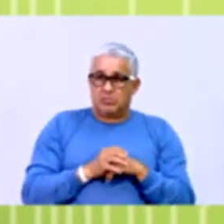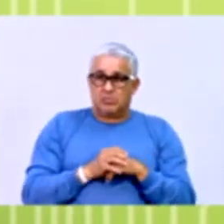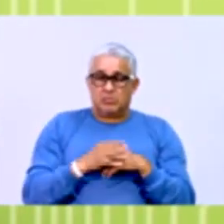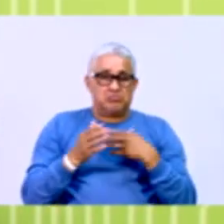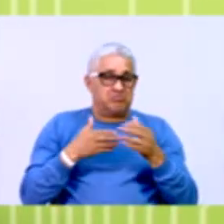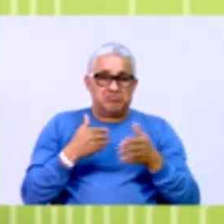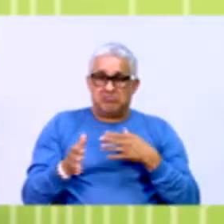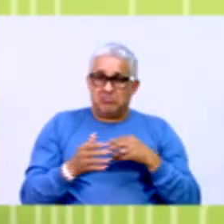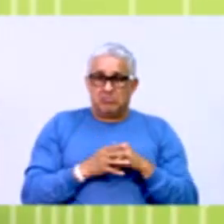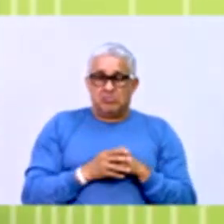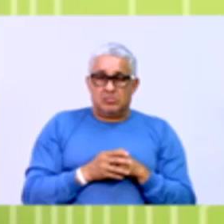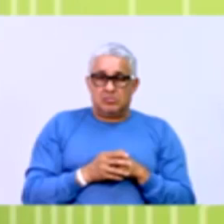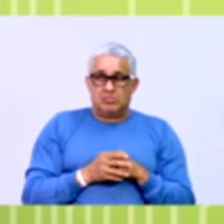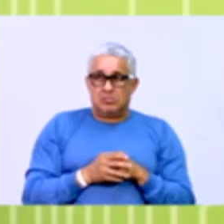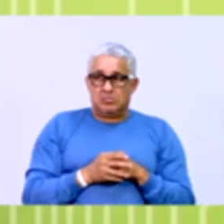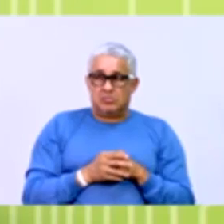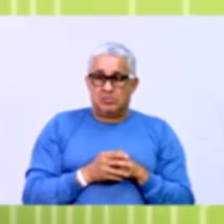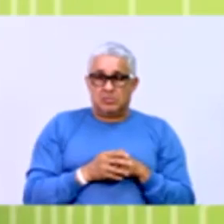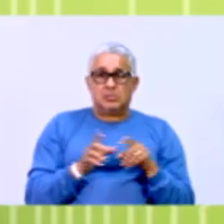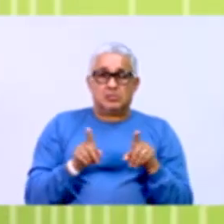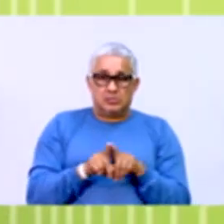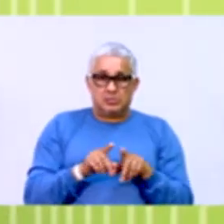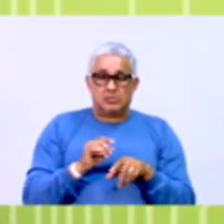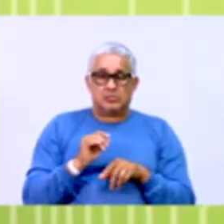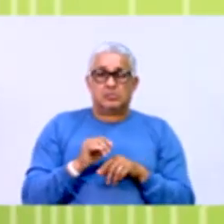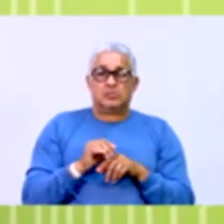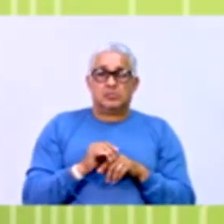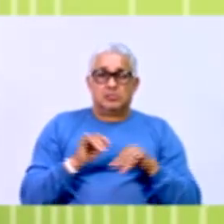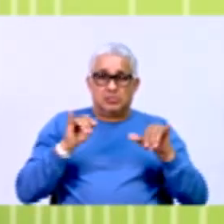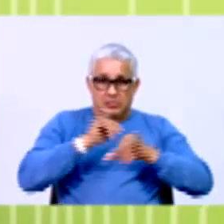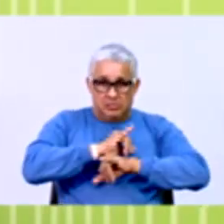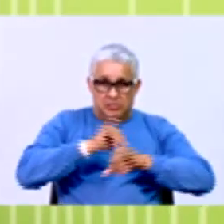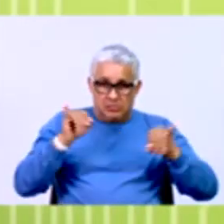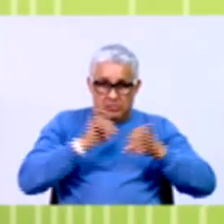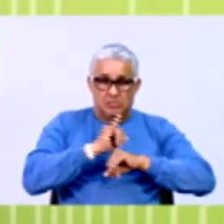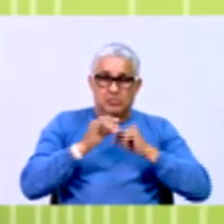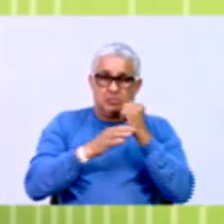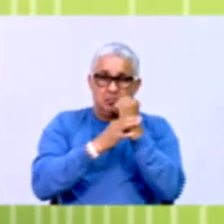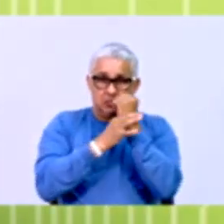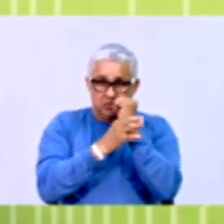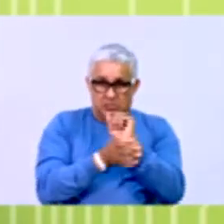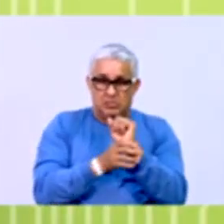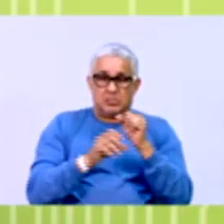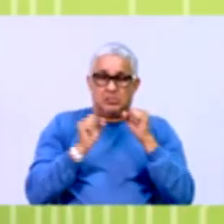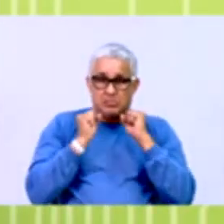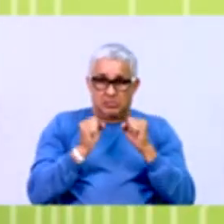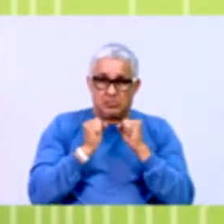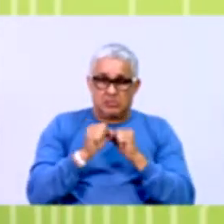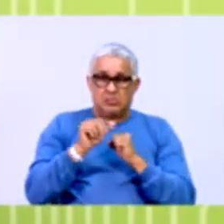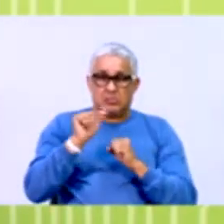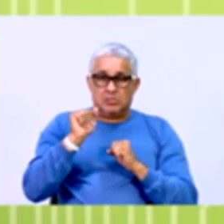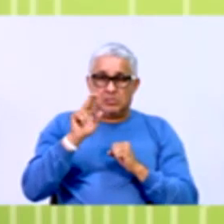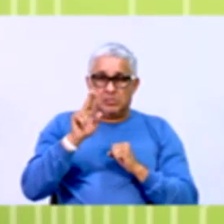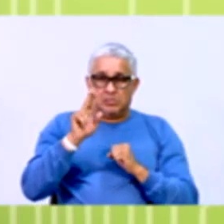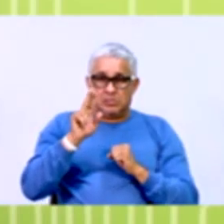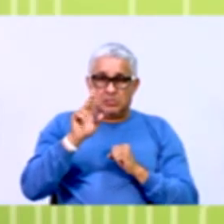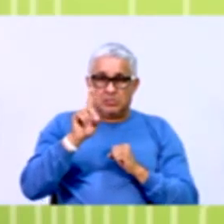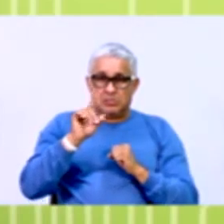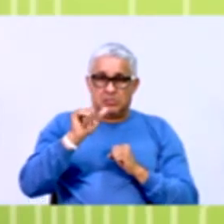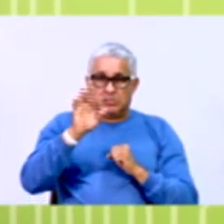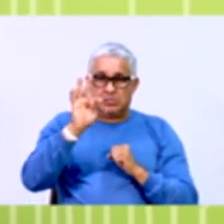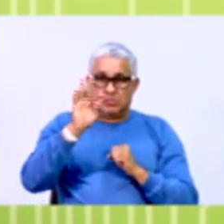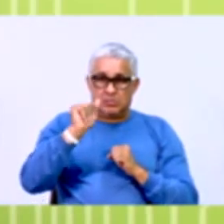forem, de maneira que a informação ela seja segura, possa ser auditada, né?